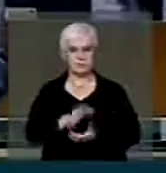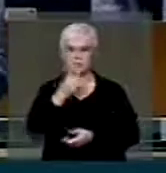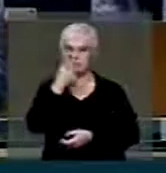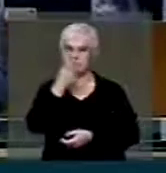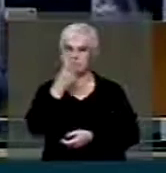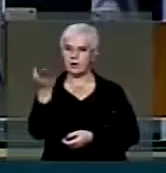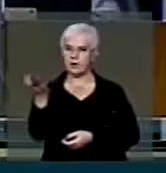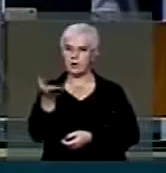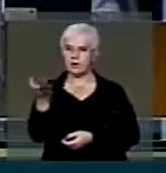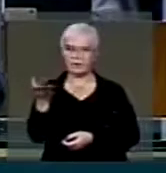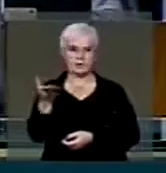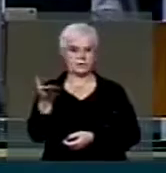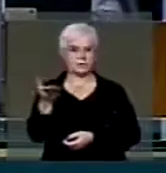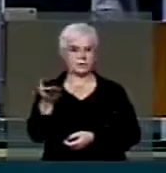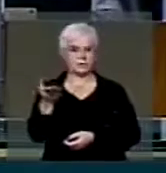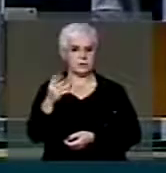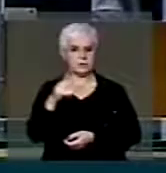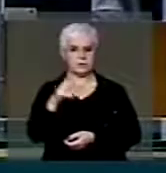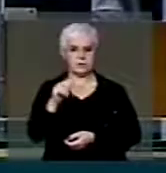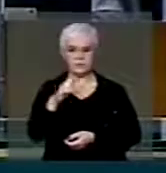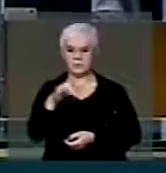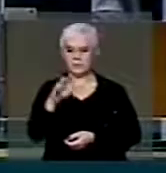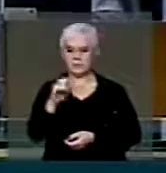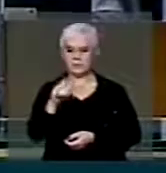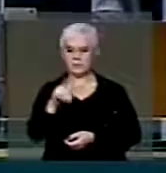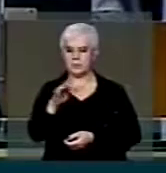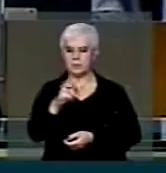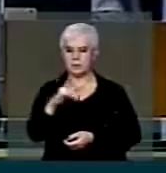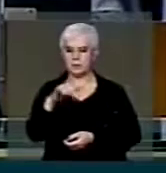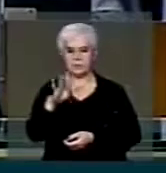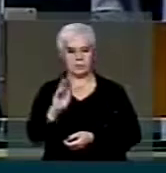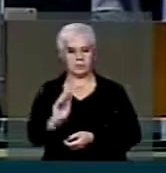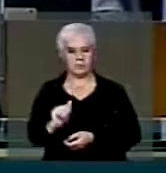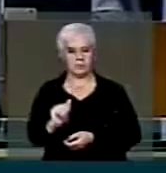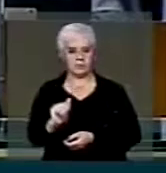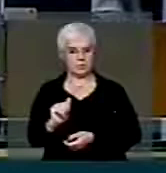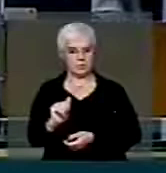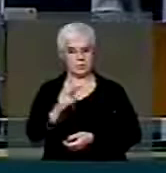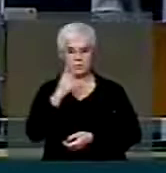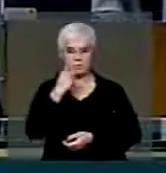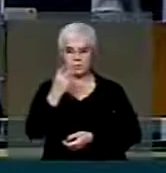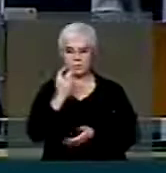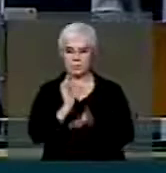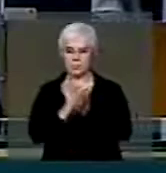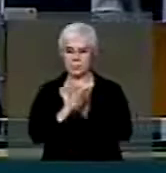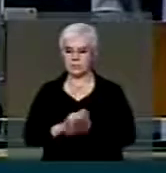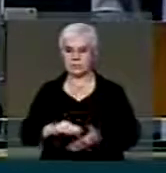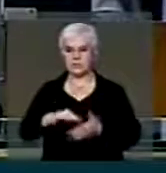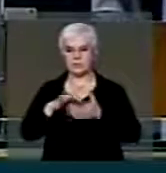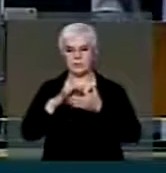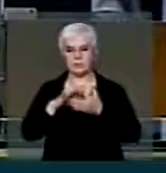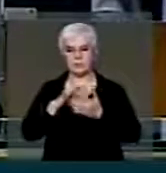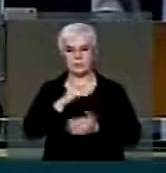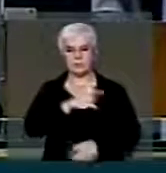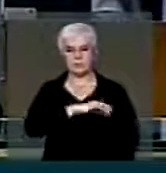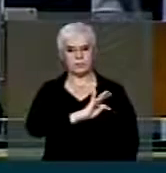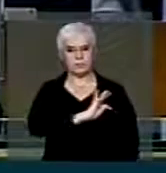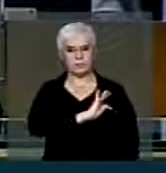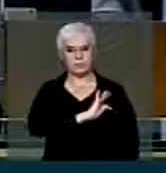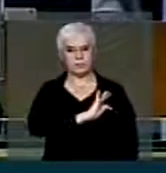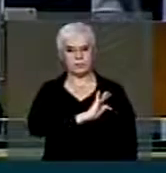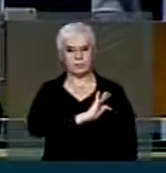Do inscrito é o deputado Paulo Pimenta, que fala pela liderança do Partido dos